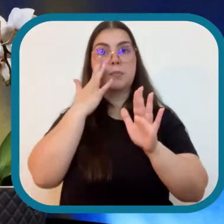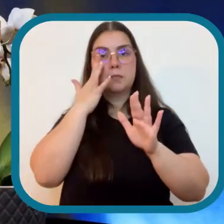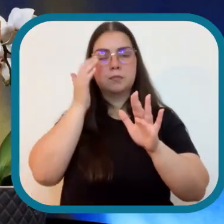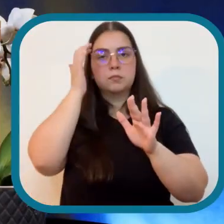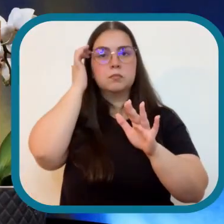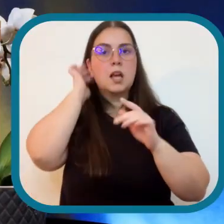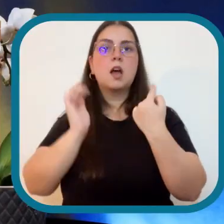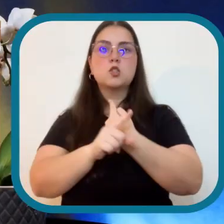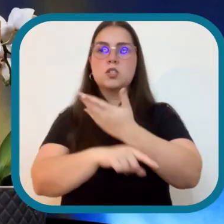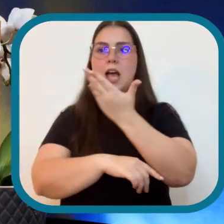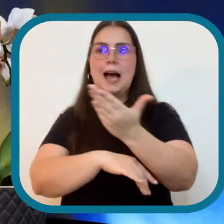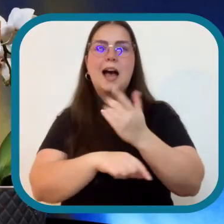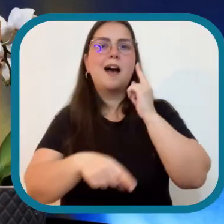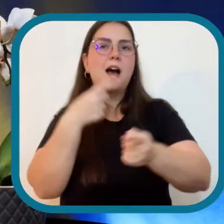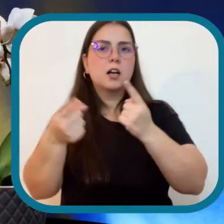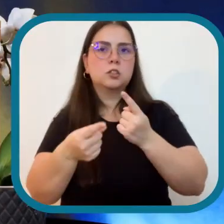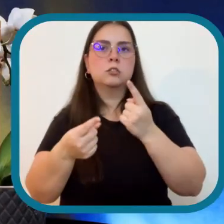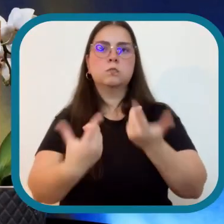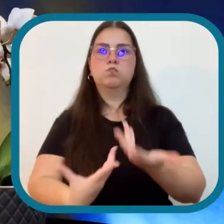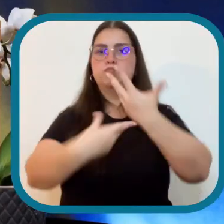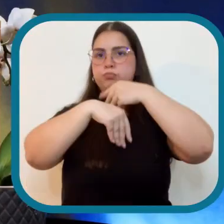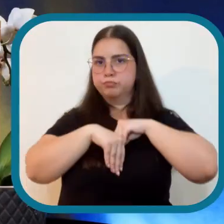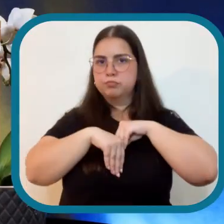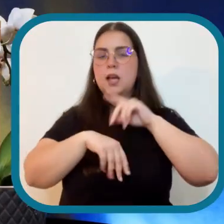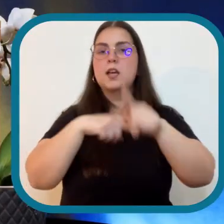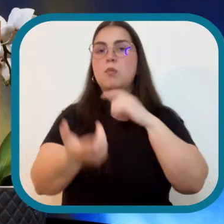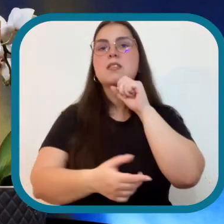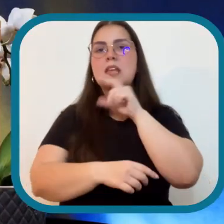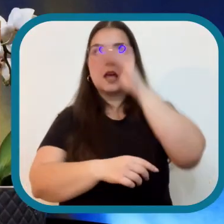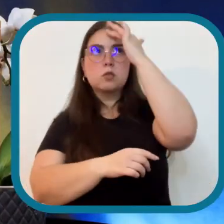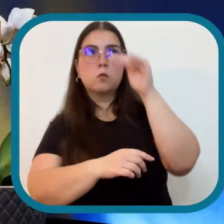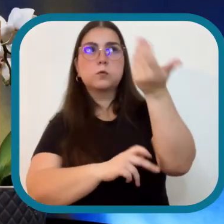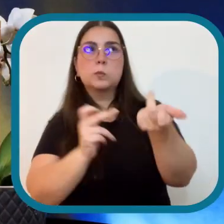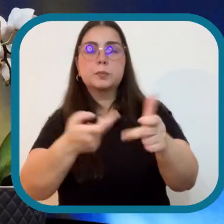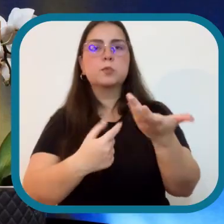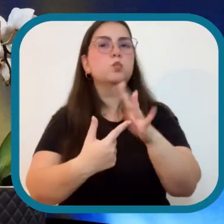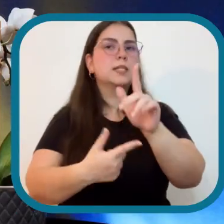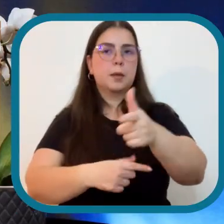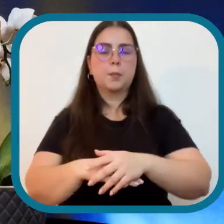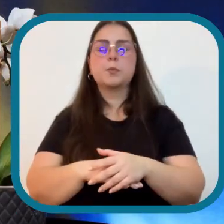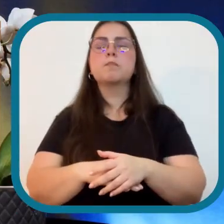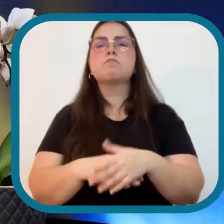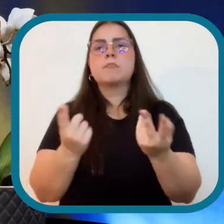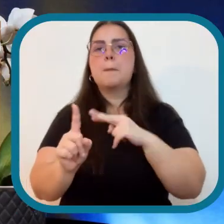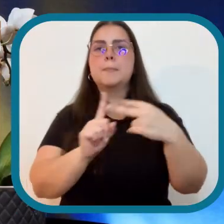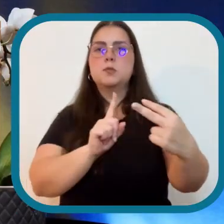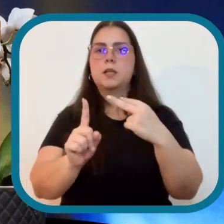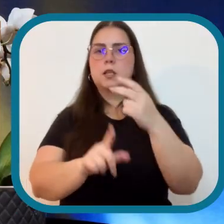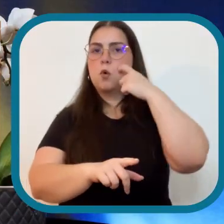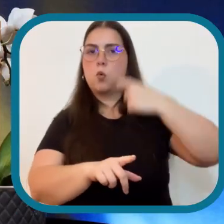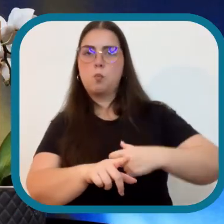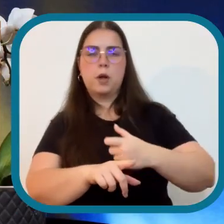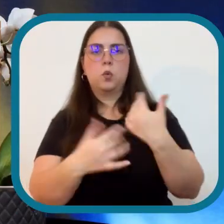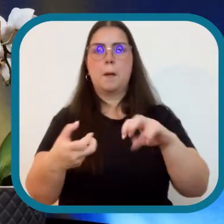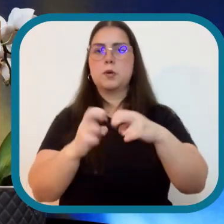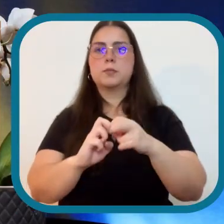do que é que existe e o que é que pode vir a existir. Um dos grandes problemas da nossa perspectiva humana